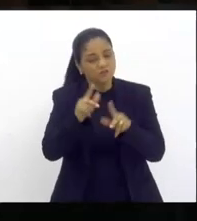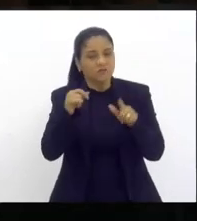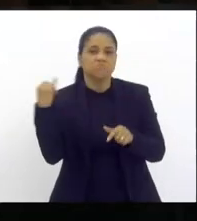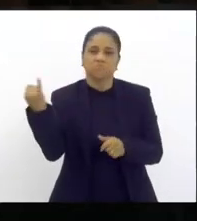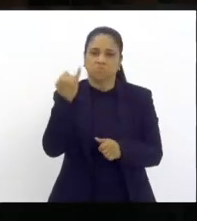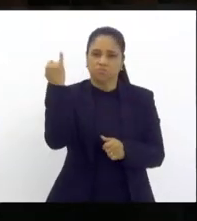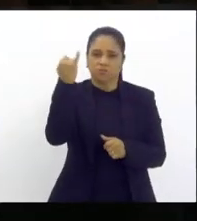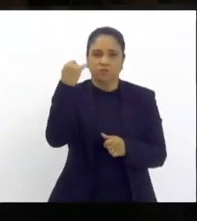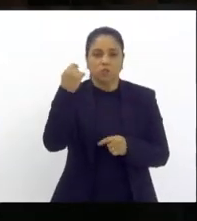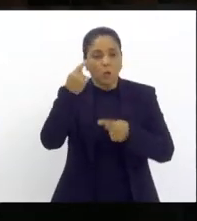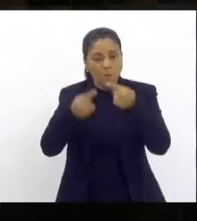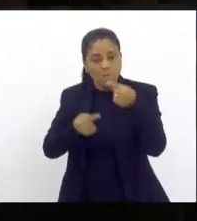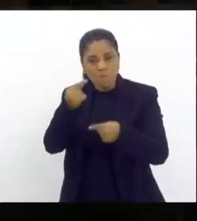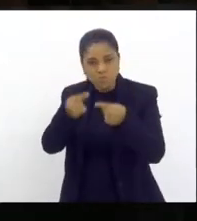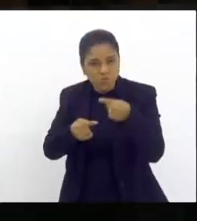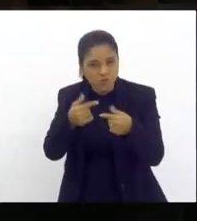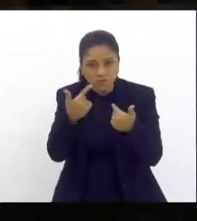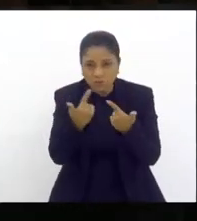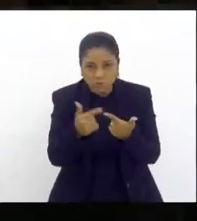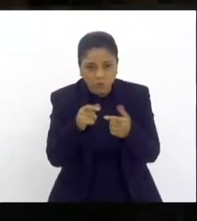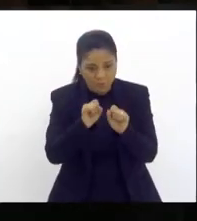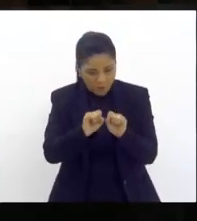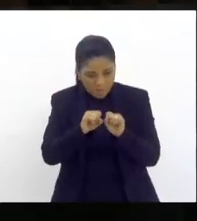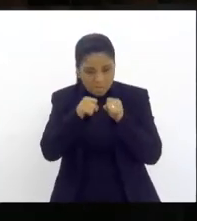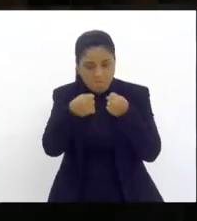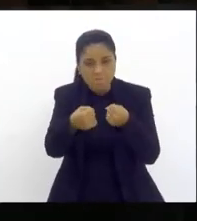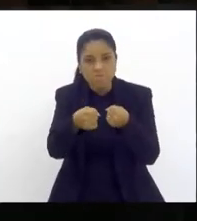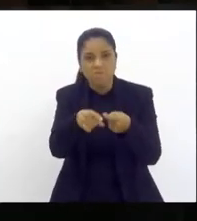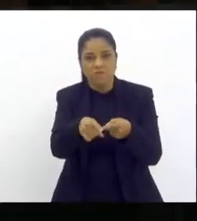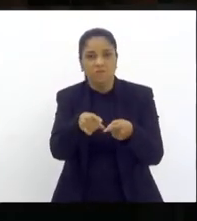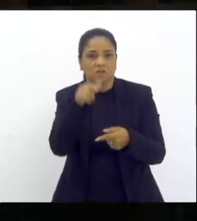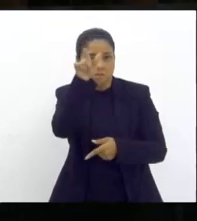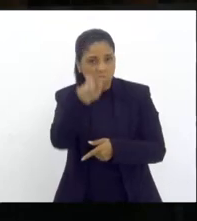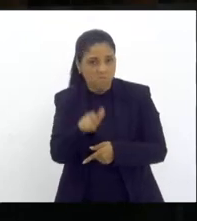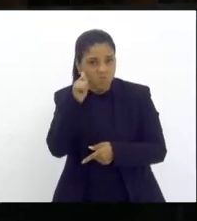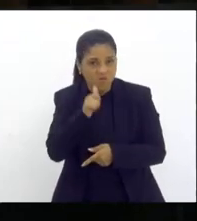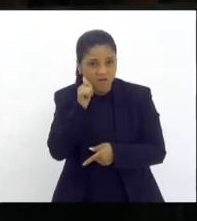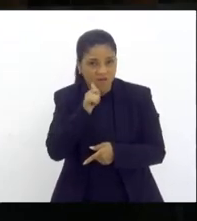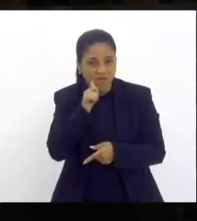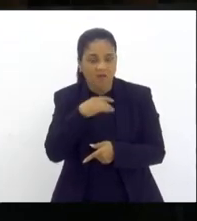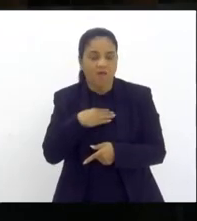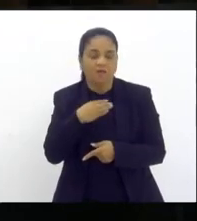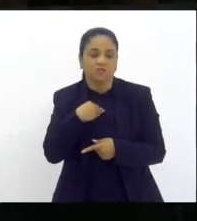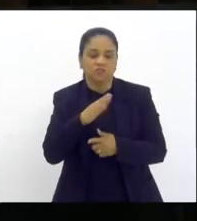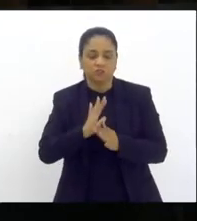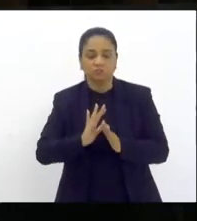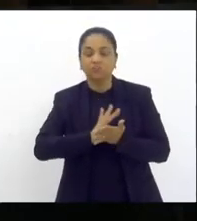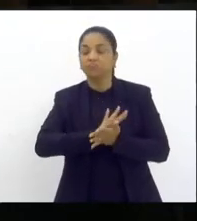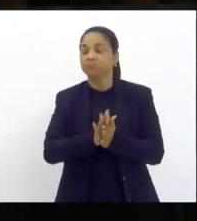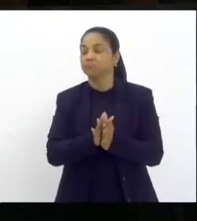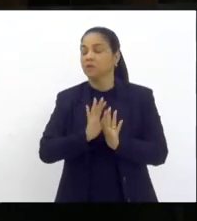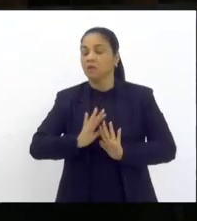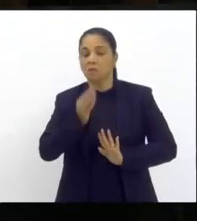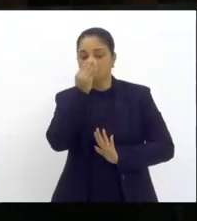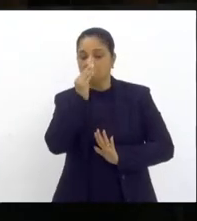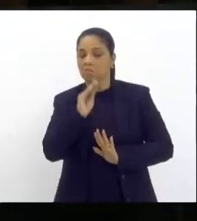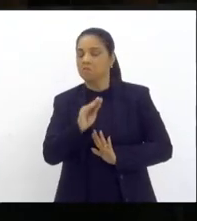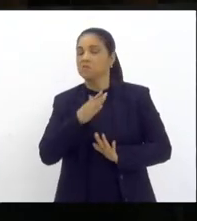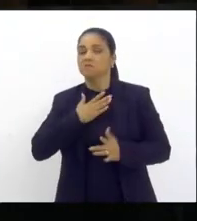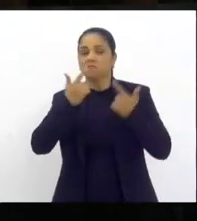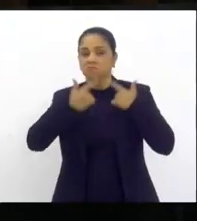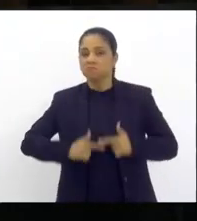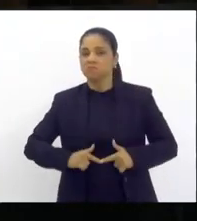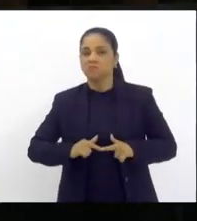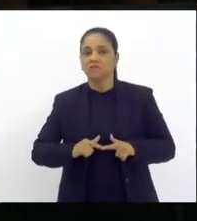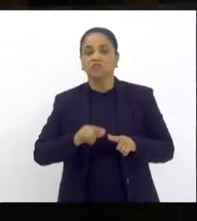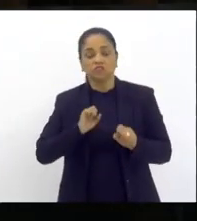não tem políticas de proteção para essas mulheres, a gente está se omitindo de preservar a vida dessa mulher. E